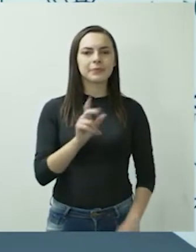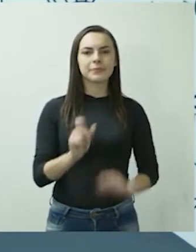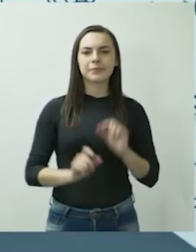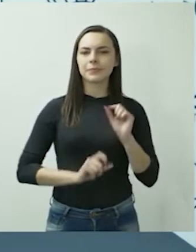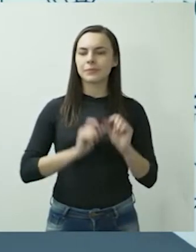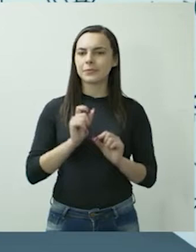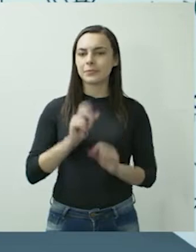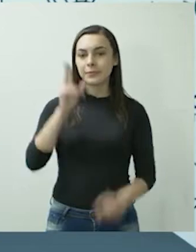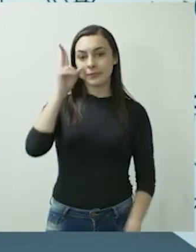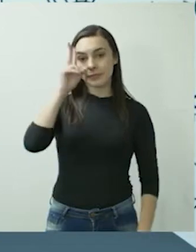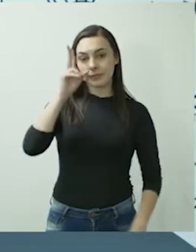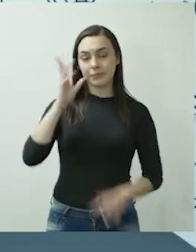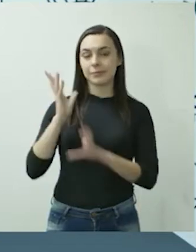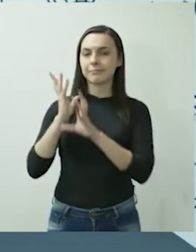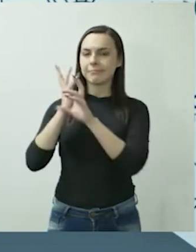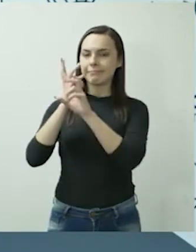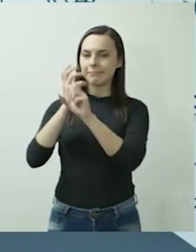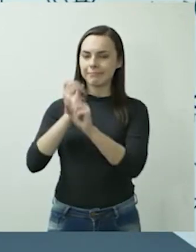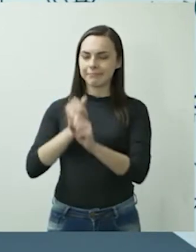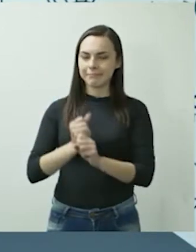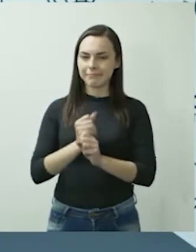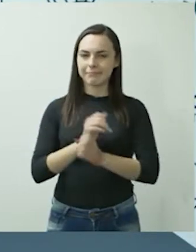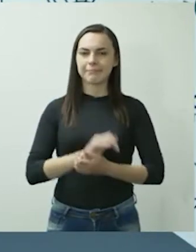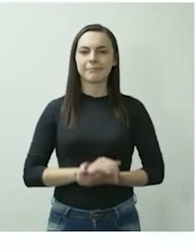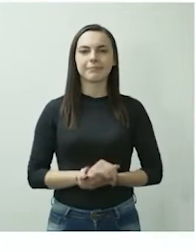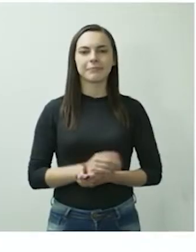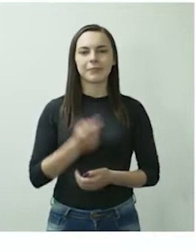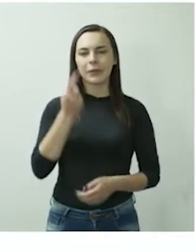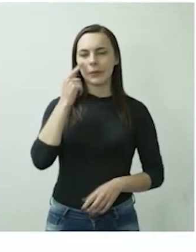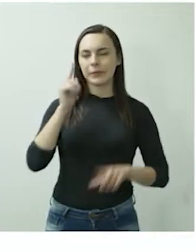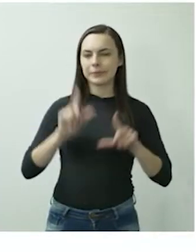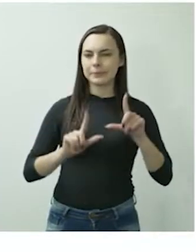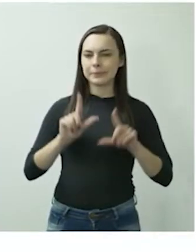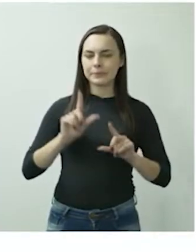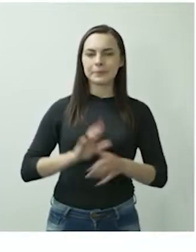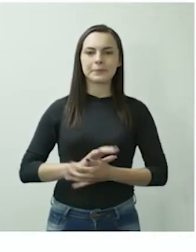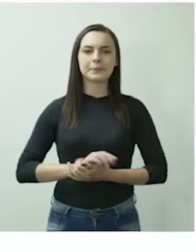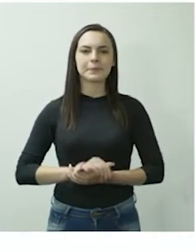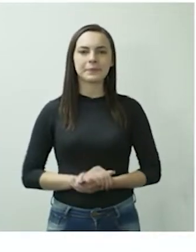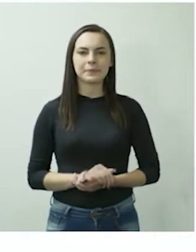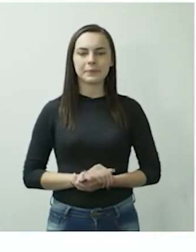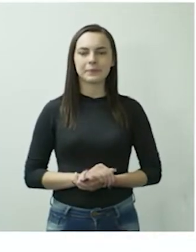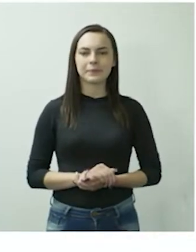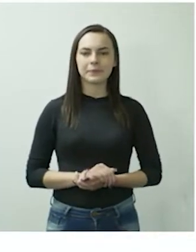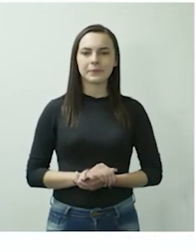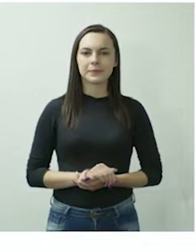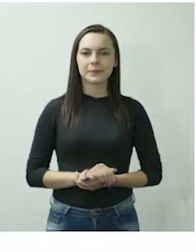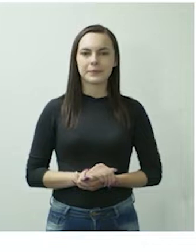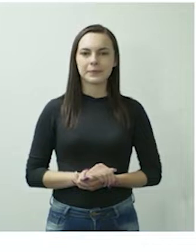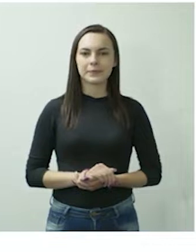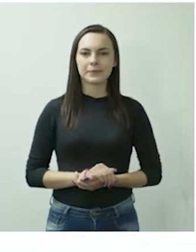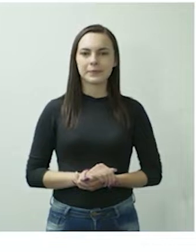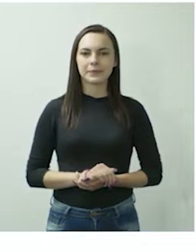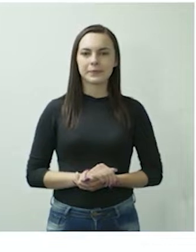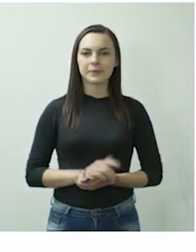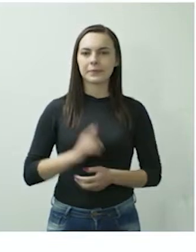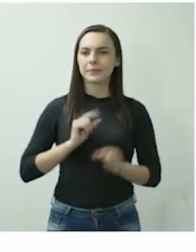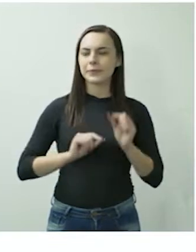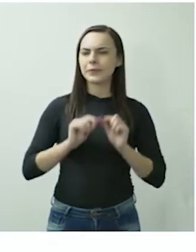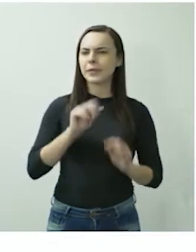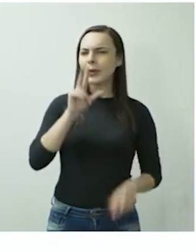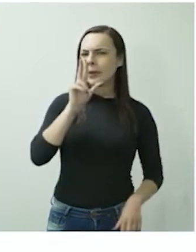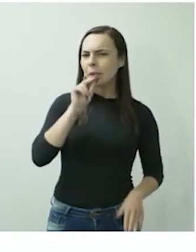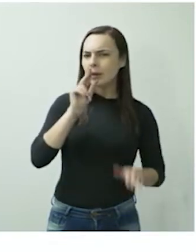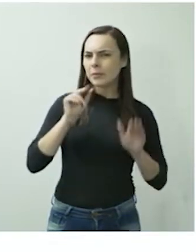o recordando. Vejam na tela de vocês. Trabalhamos lá o passarinho, que